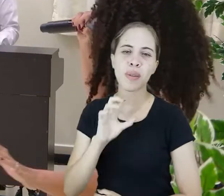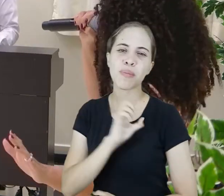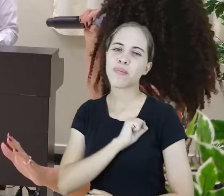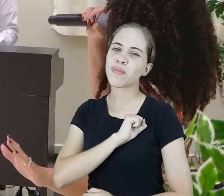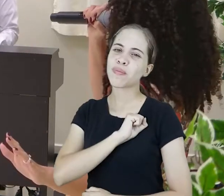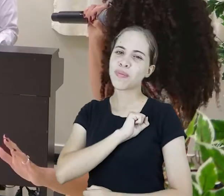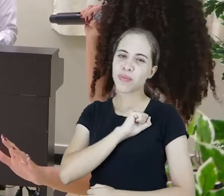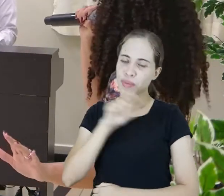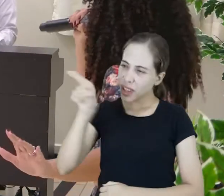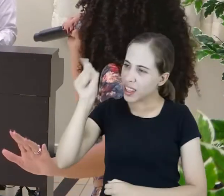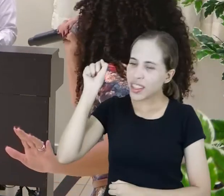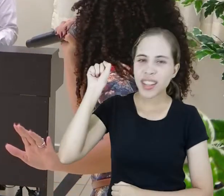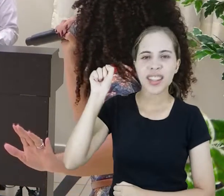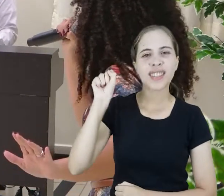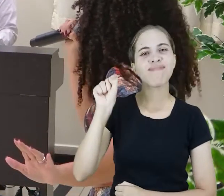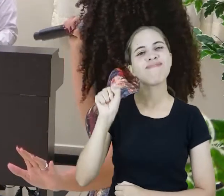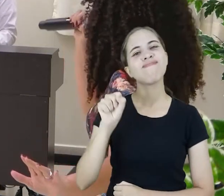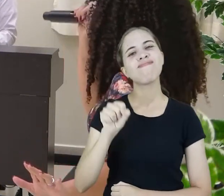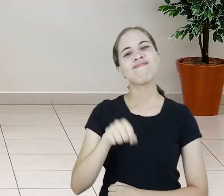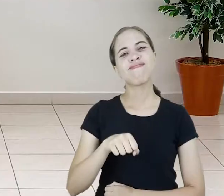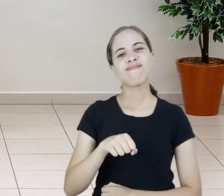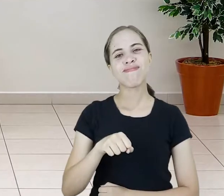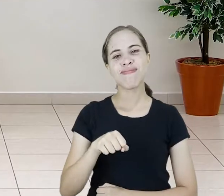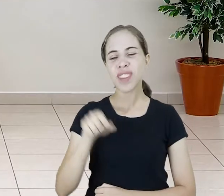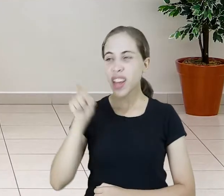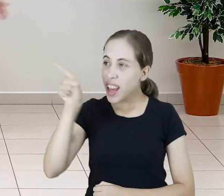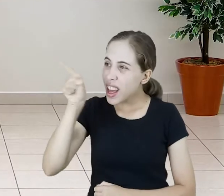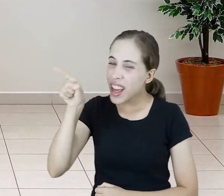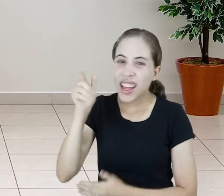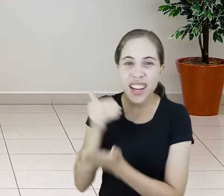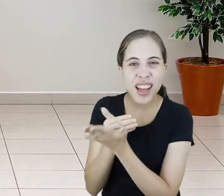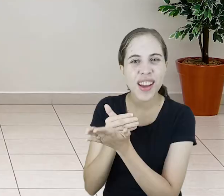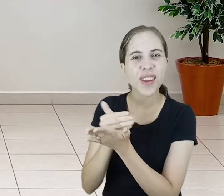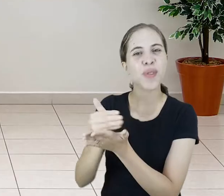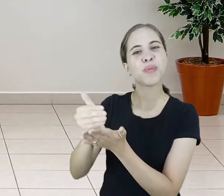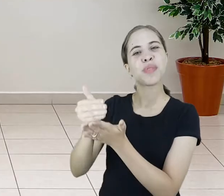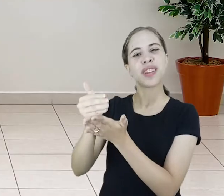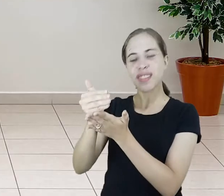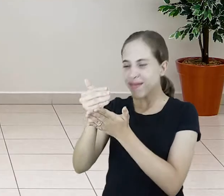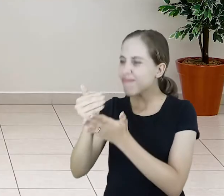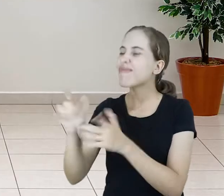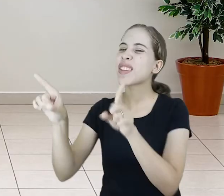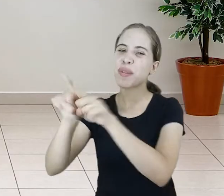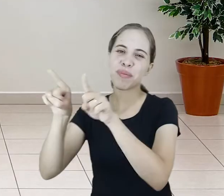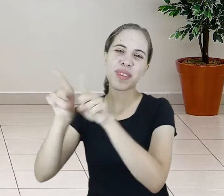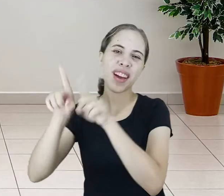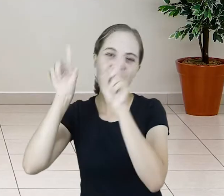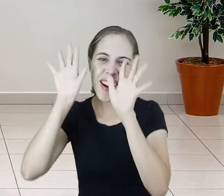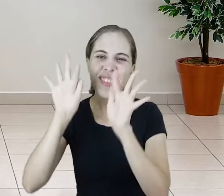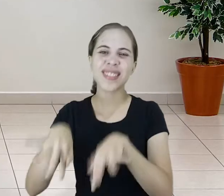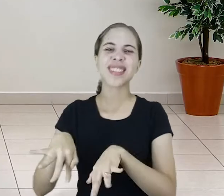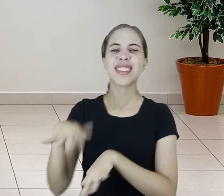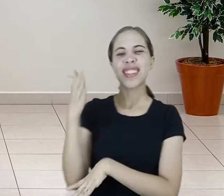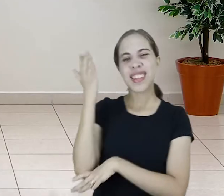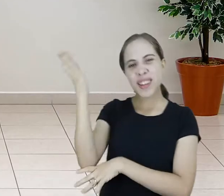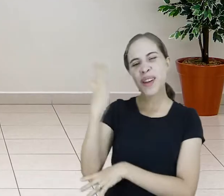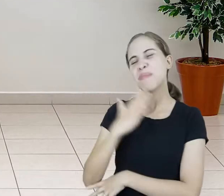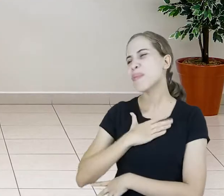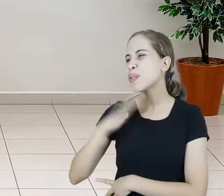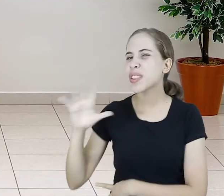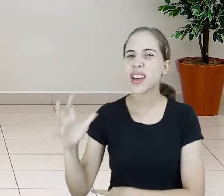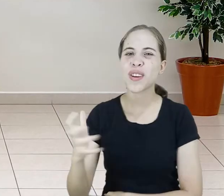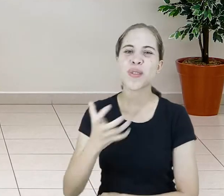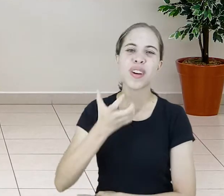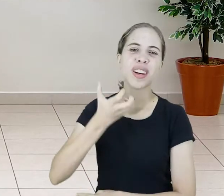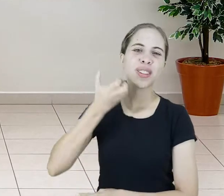seu amor, Ele é sim o princípio e o fim, e